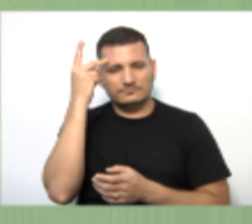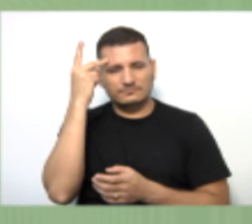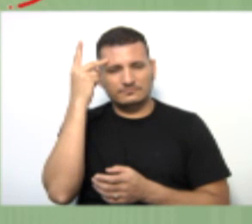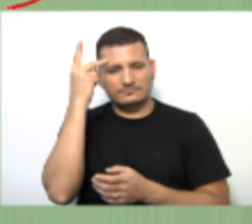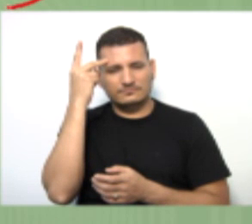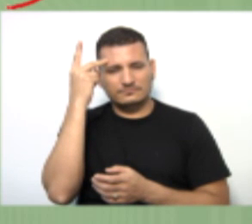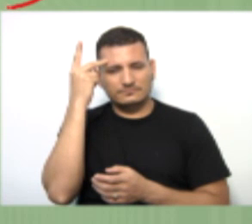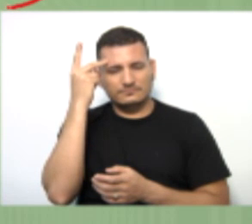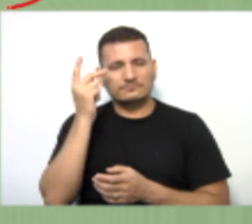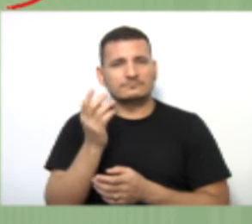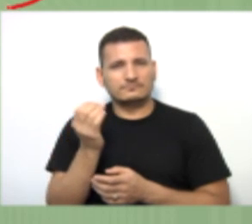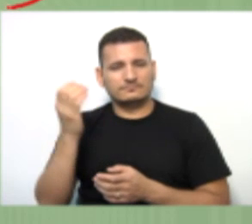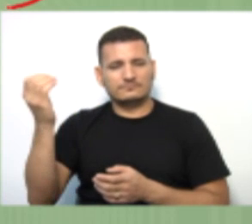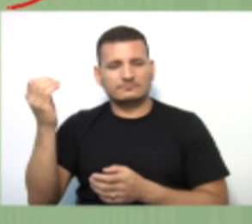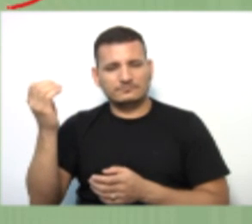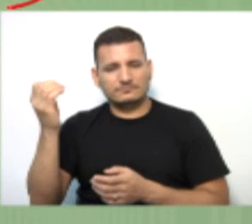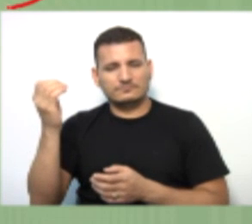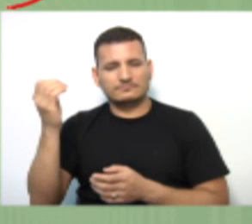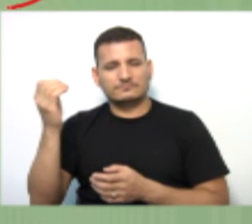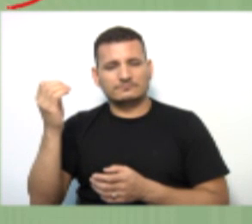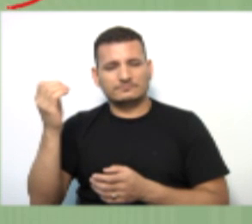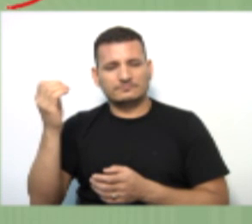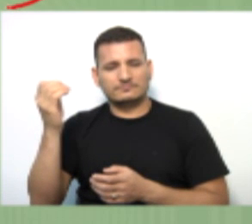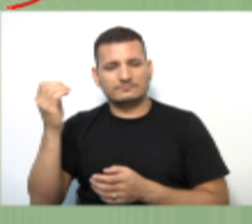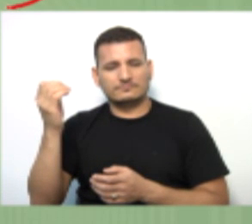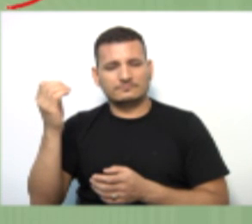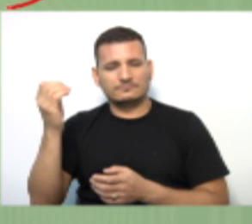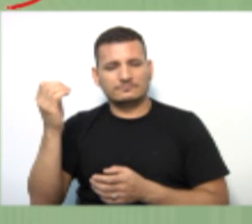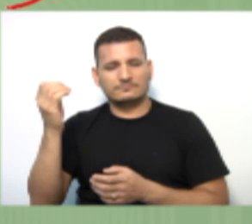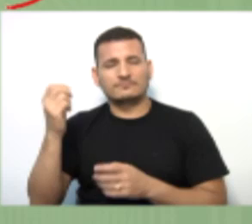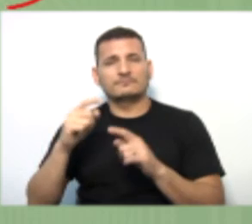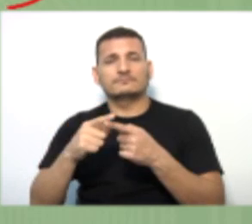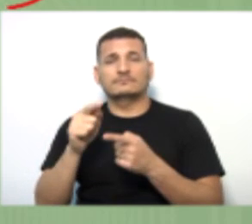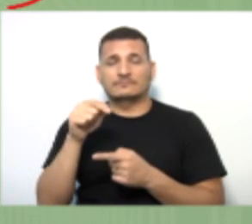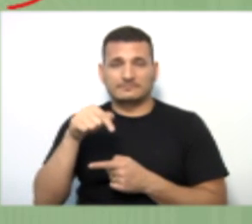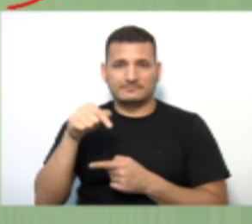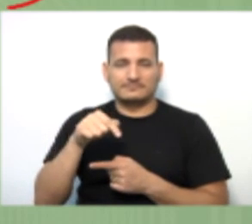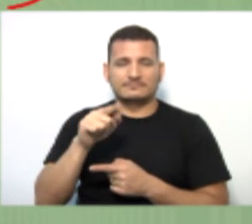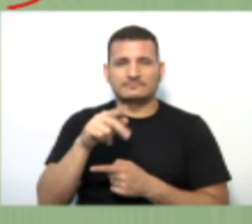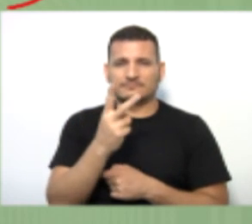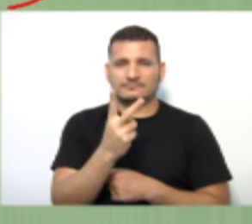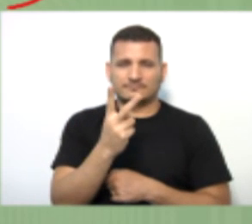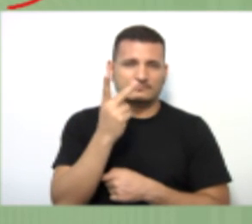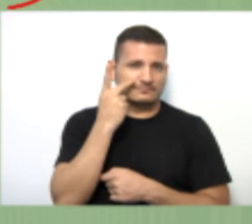pessoas viajaram. Mas aqui está dizendo que são 2 pais,